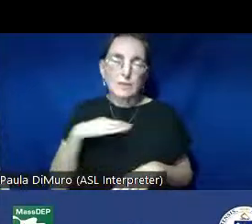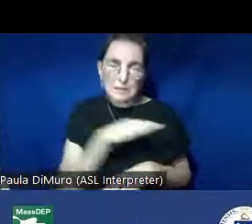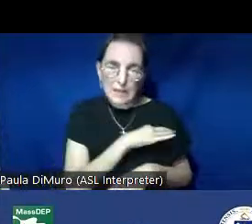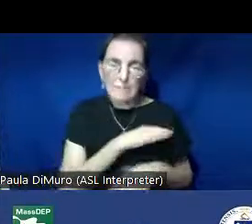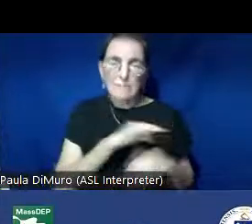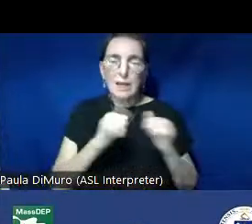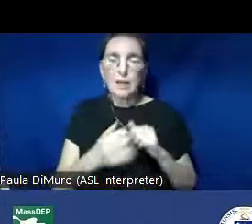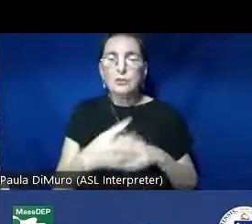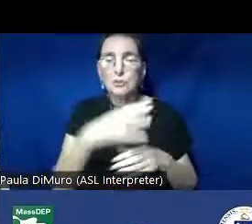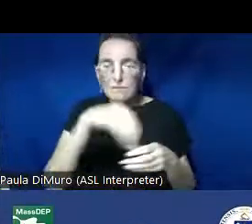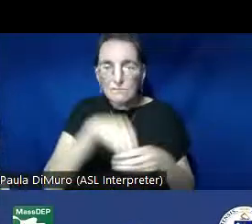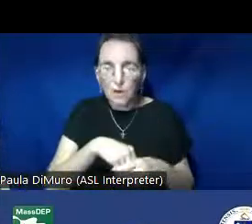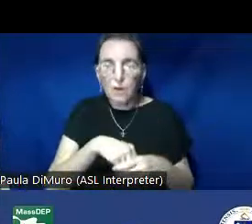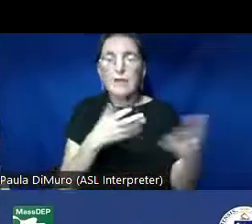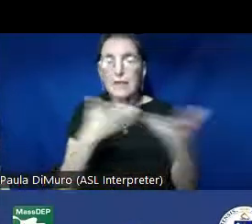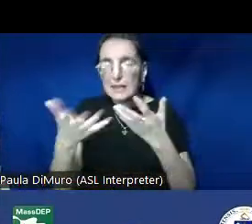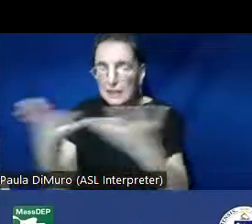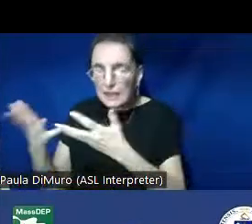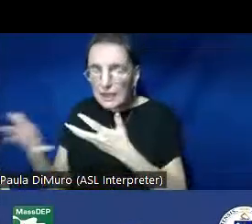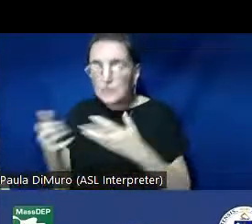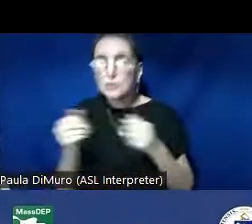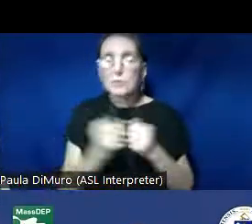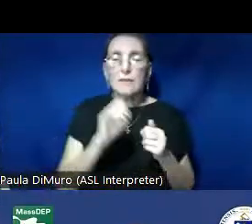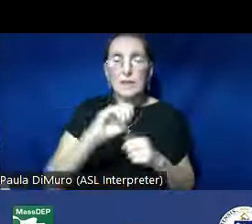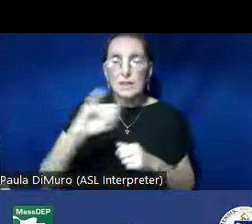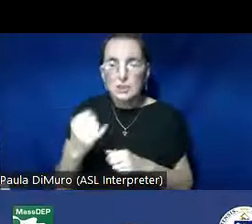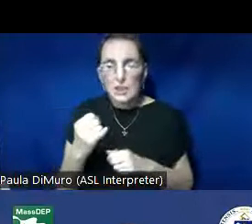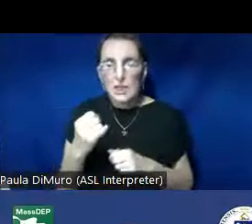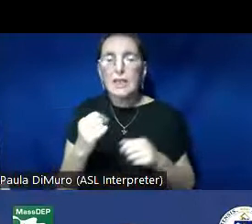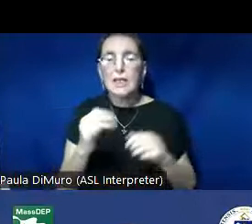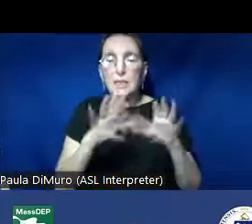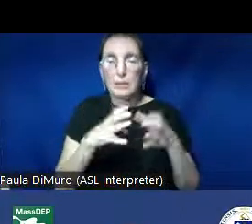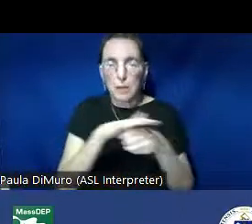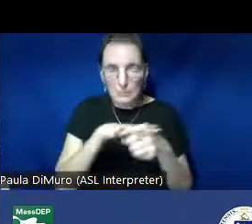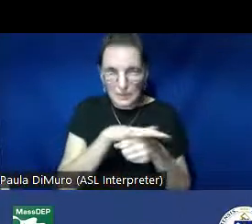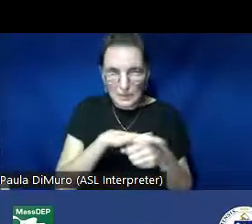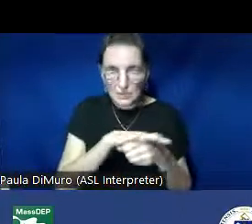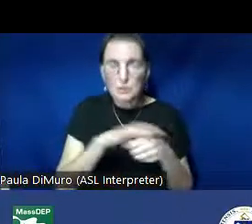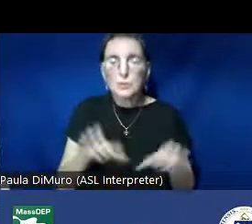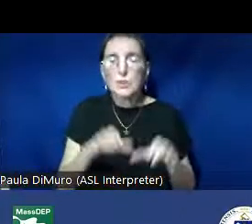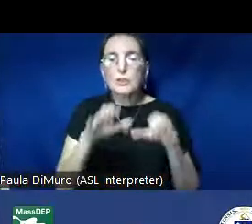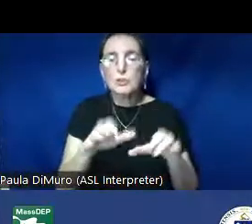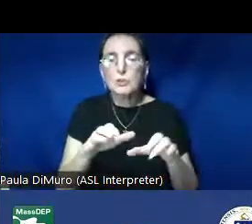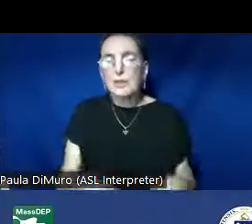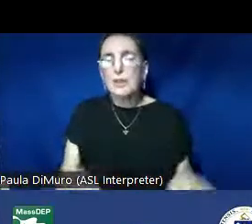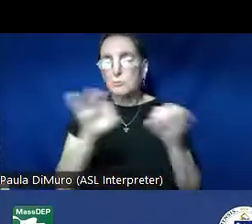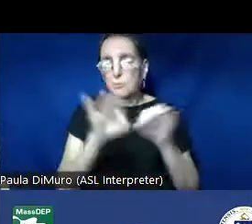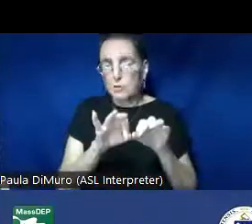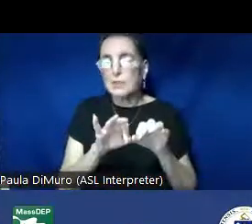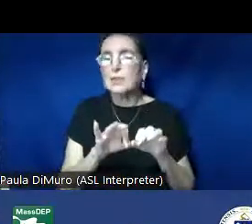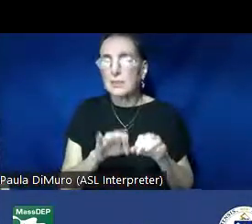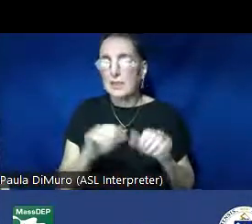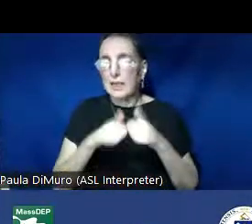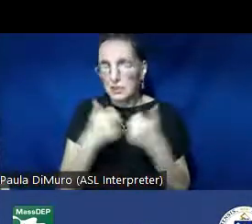para funcionários na memória que expõe, desenvolve e engaja com a população de EJ, com ação